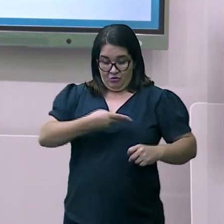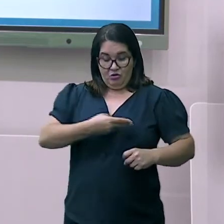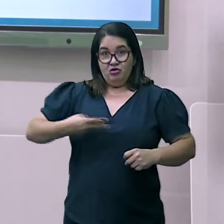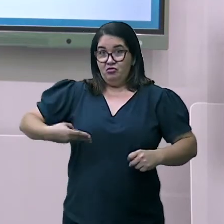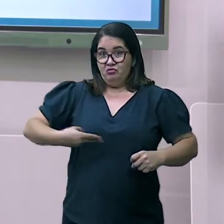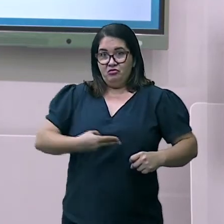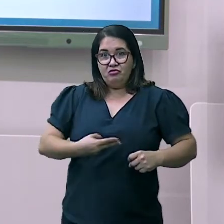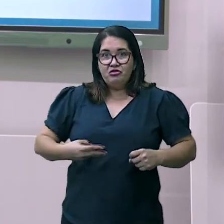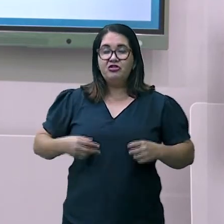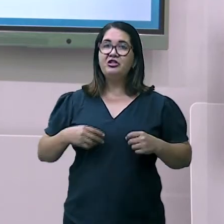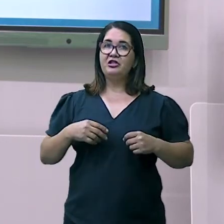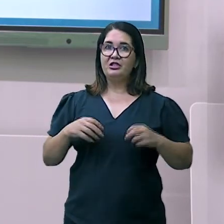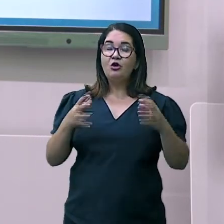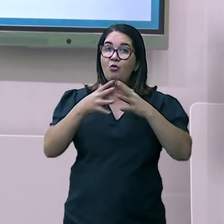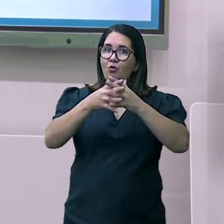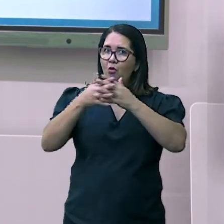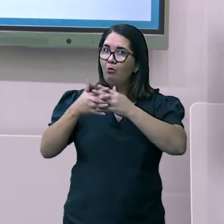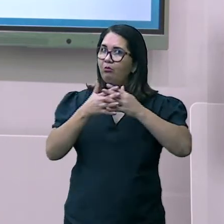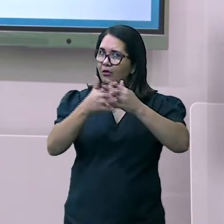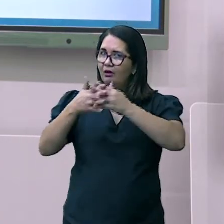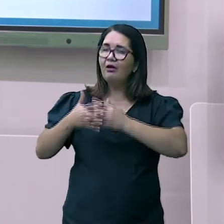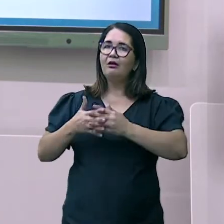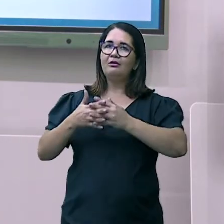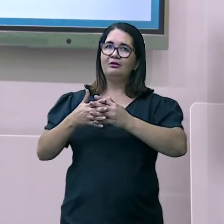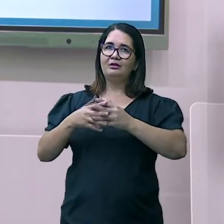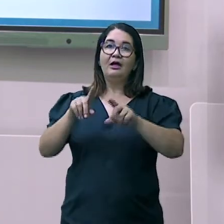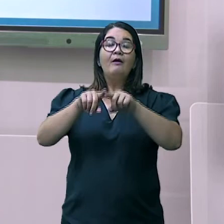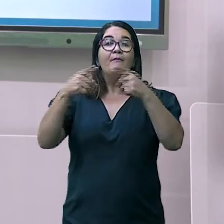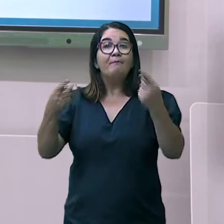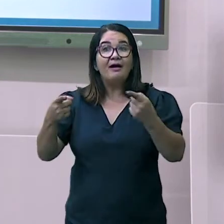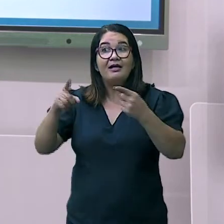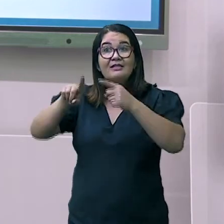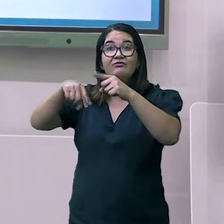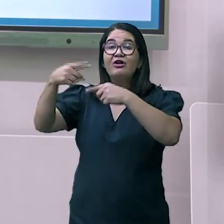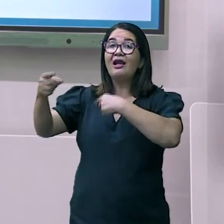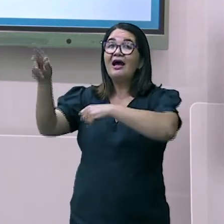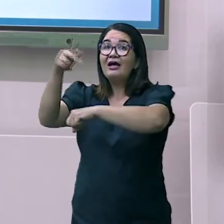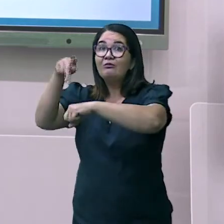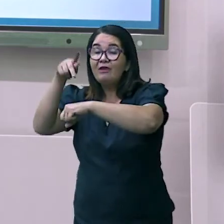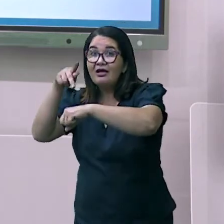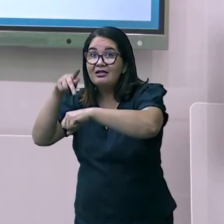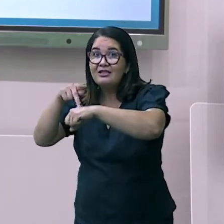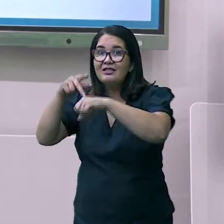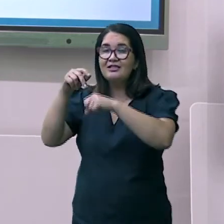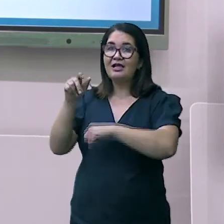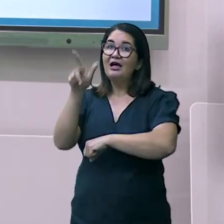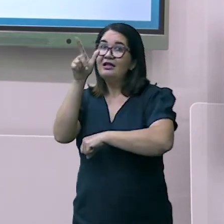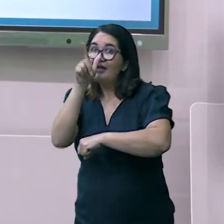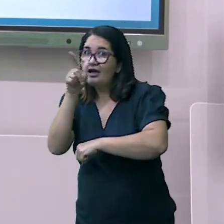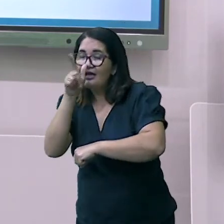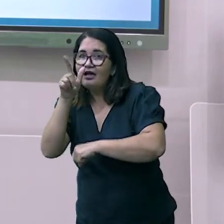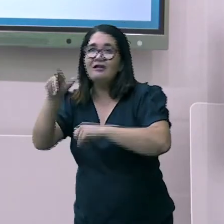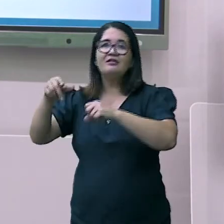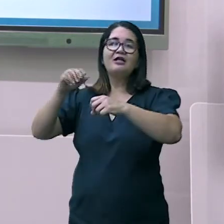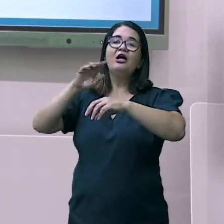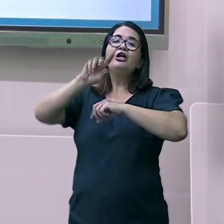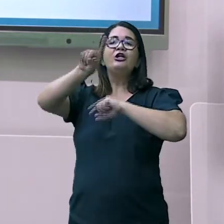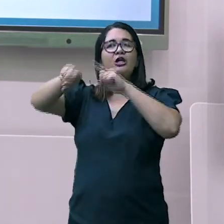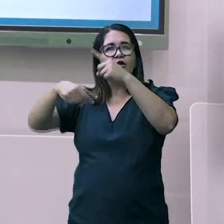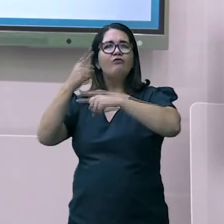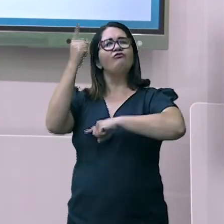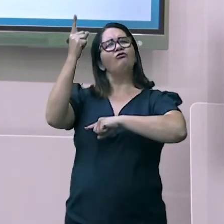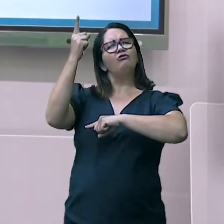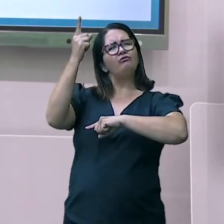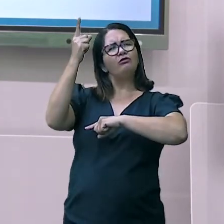que a medicina se desenvolveu, onde surgiu as primeiras técnicas da arte de identificar os sintomas